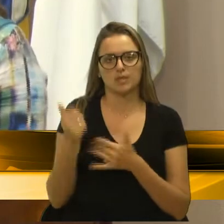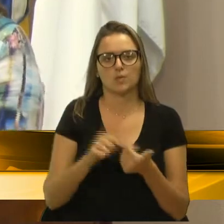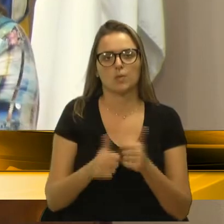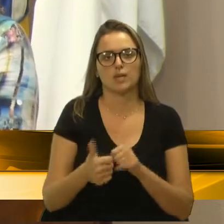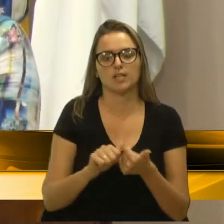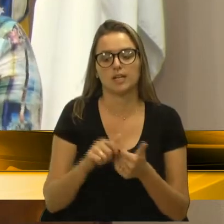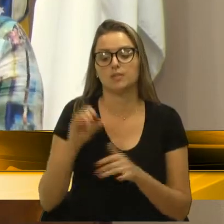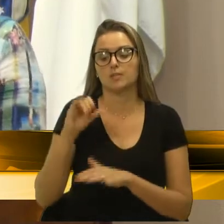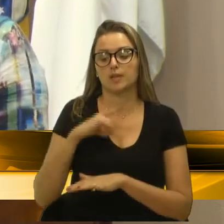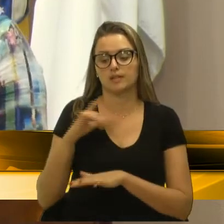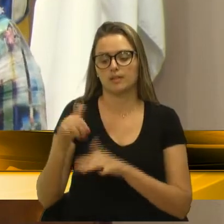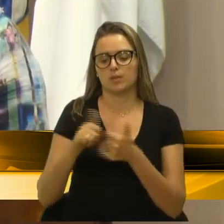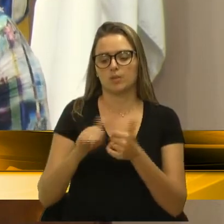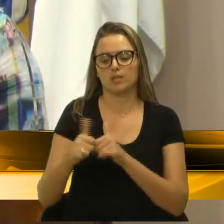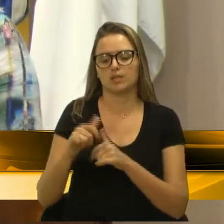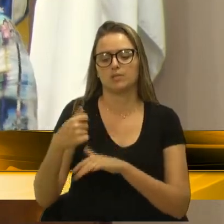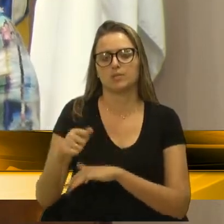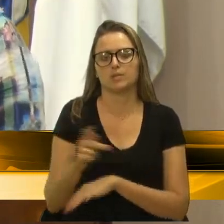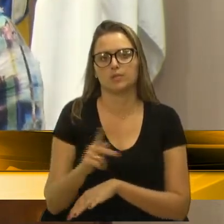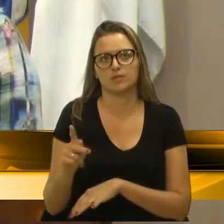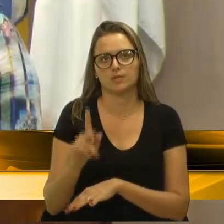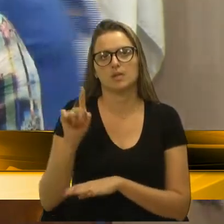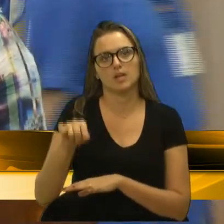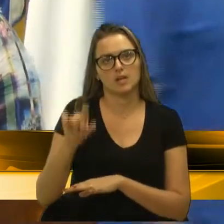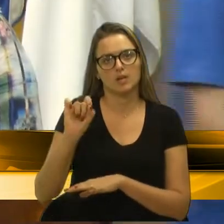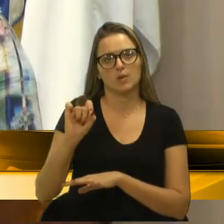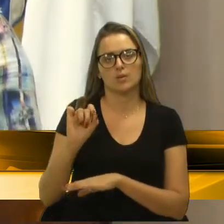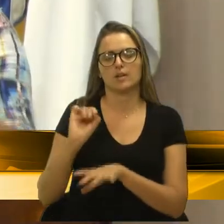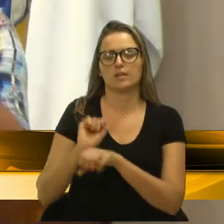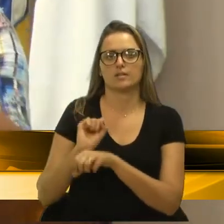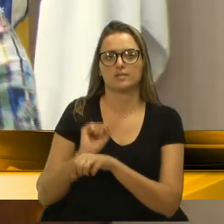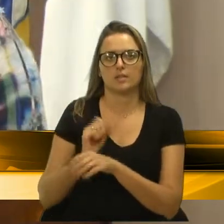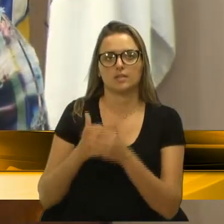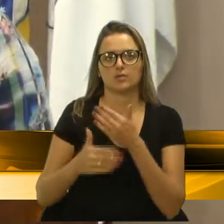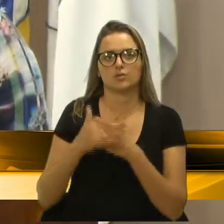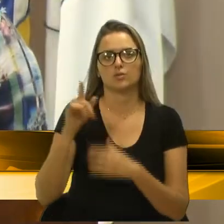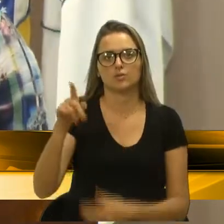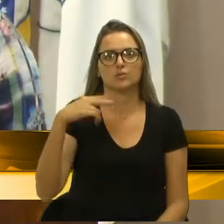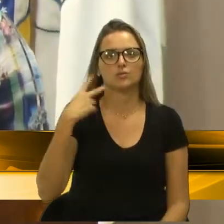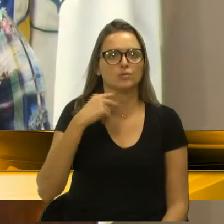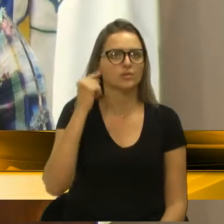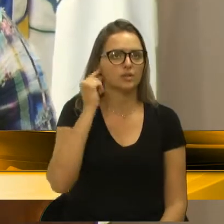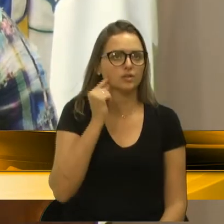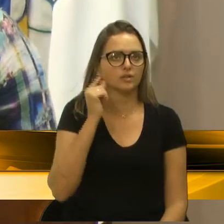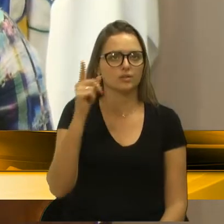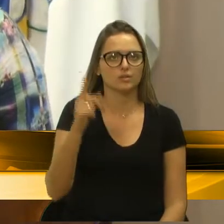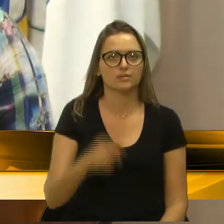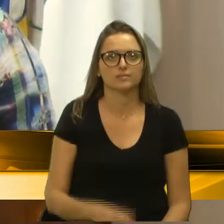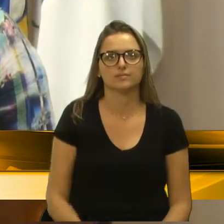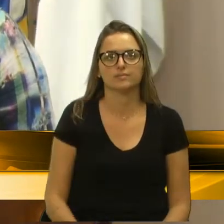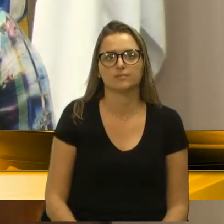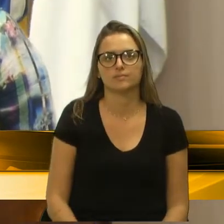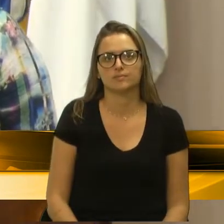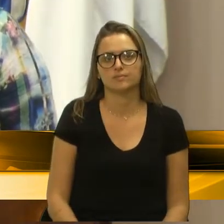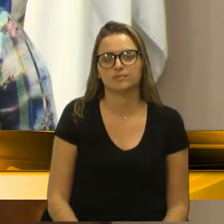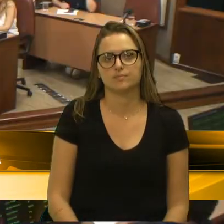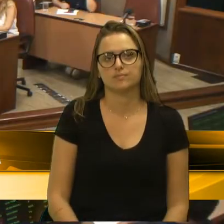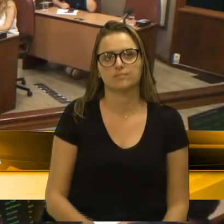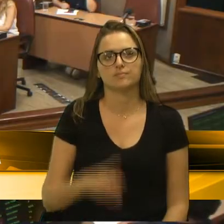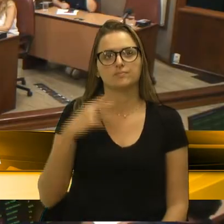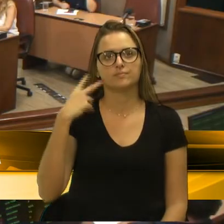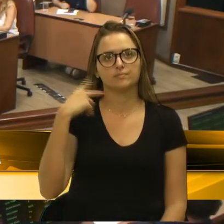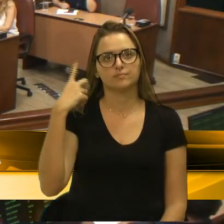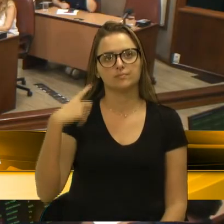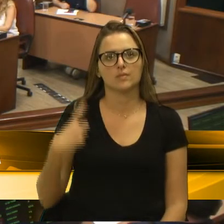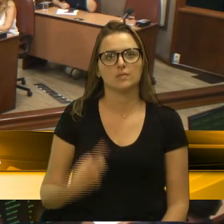qualidade precisa ter professores. É o mínimo que se espera. Vereador Arlindo tem sua parte. Vereadora Ana Denise,